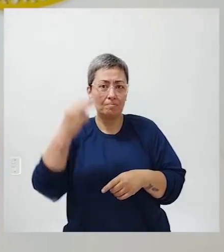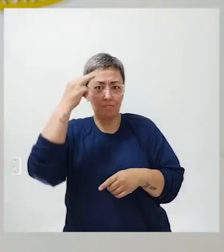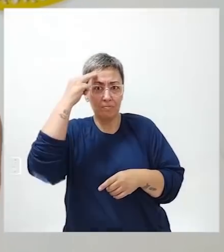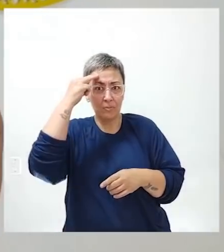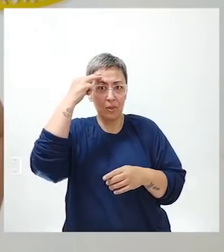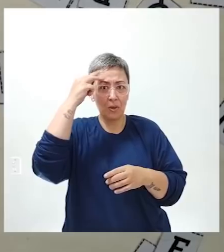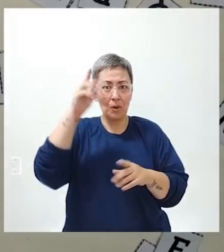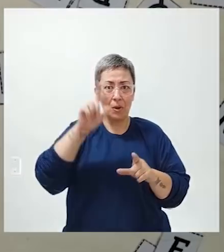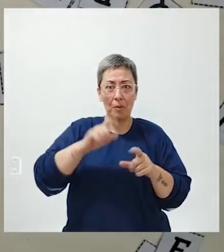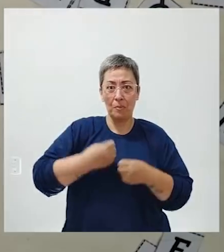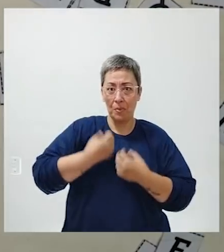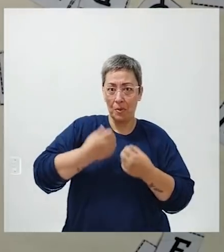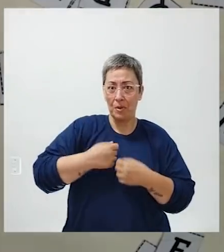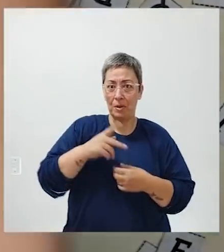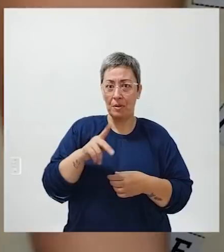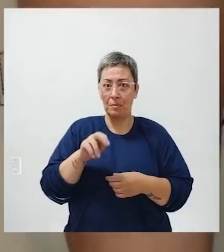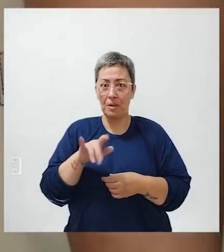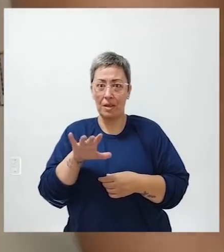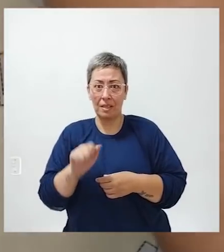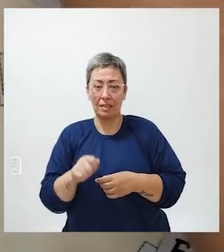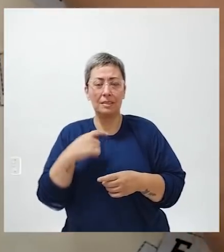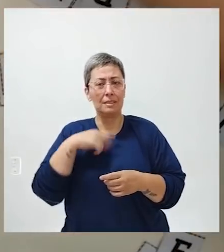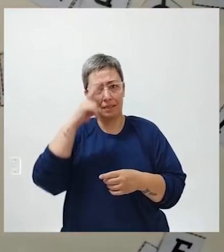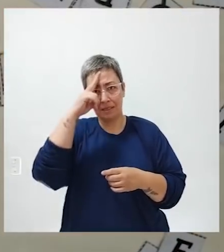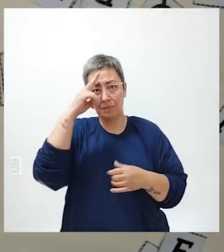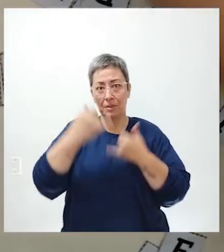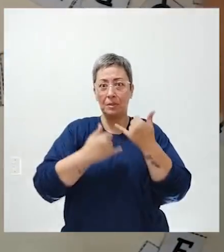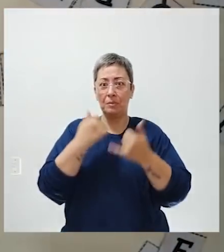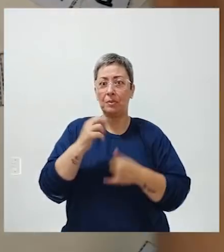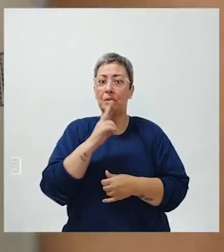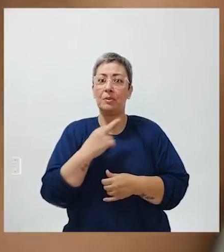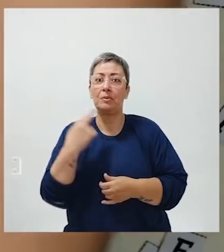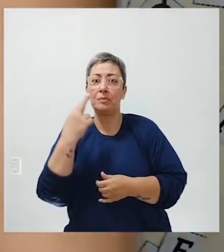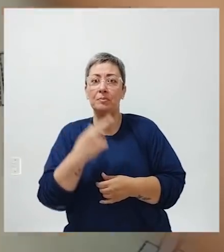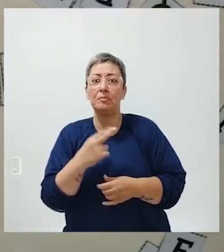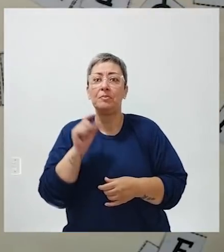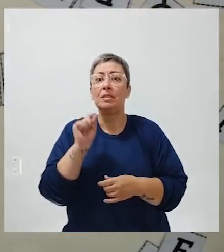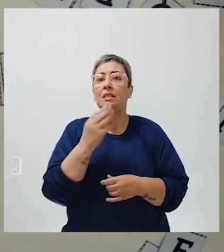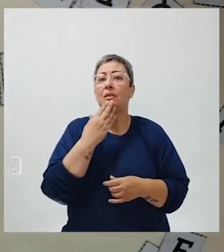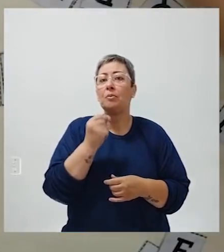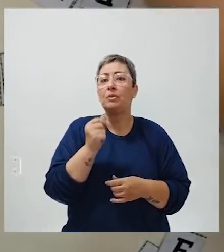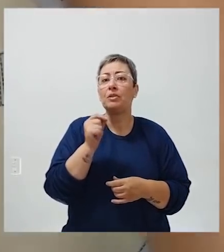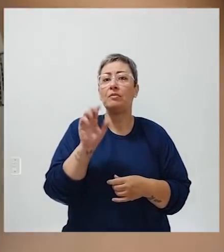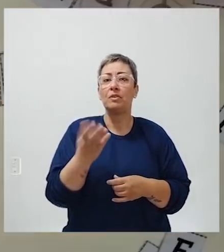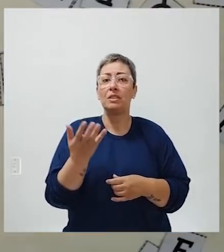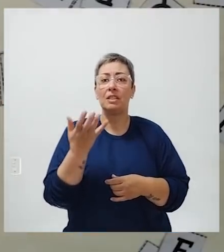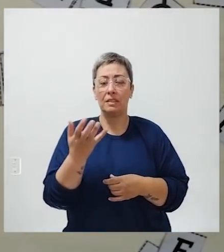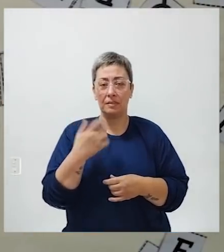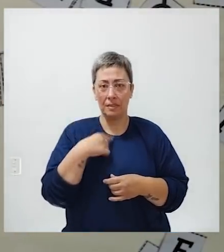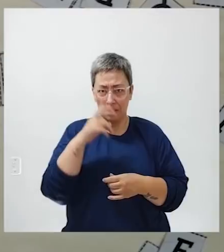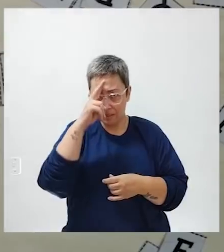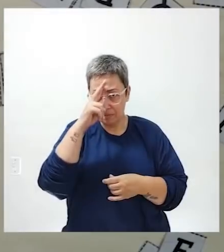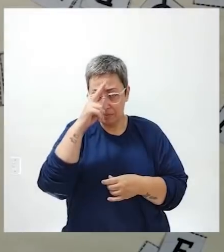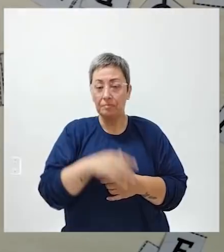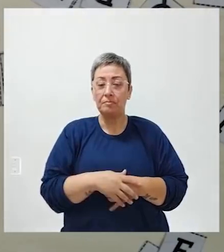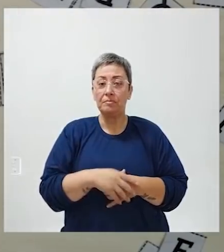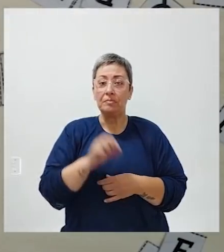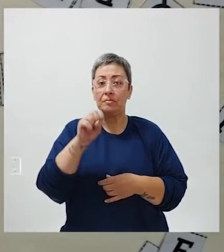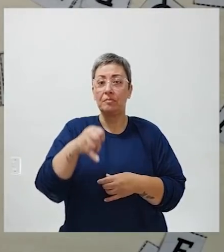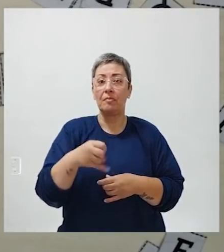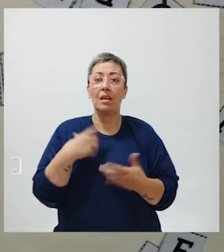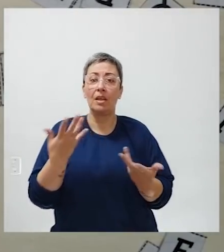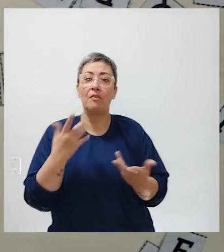parlendas. Lembra da nossa brincadeira? Pico, pico, picolé. Que sabor que você quer, lembra?